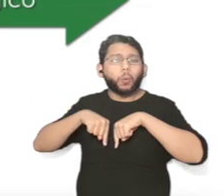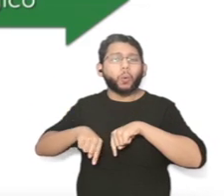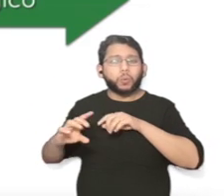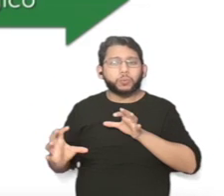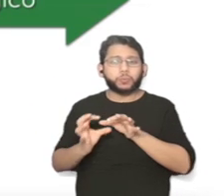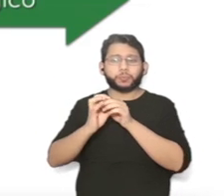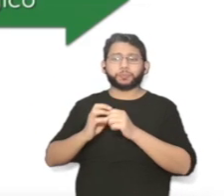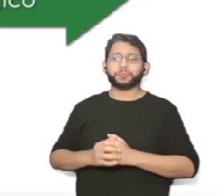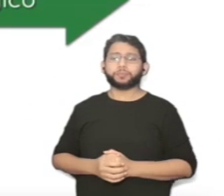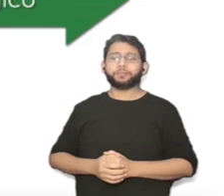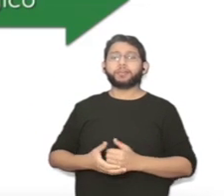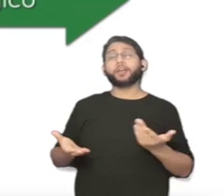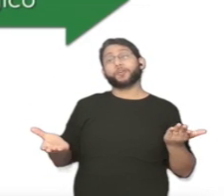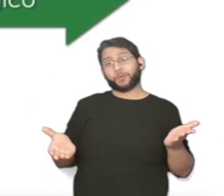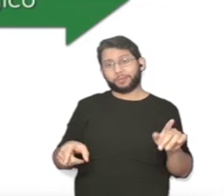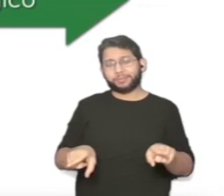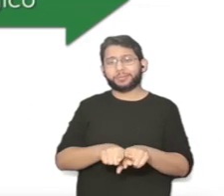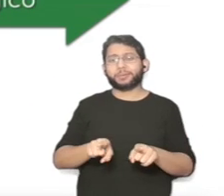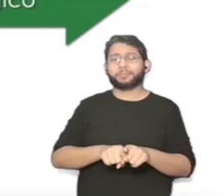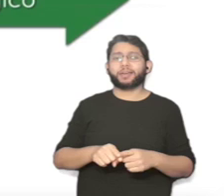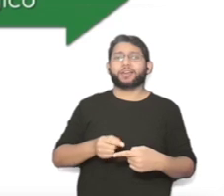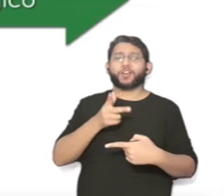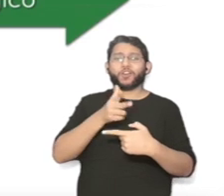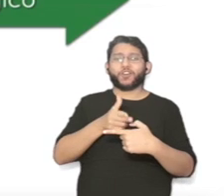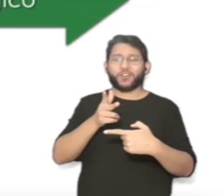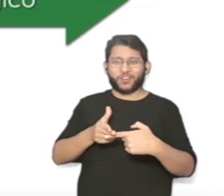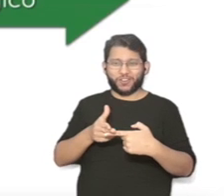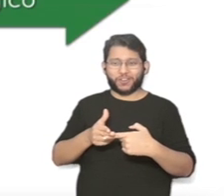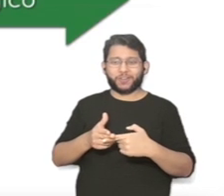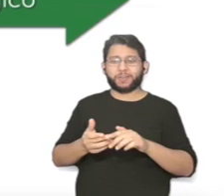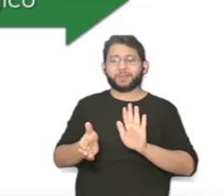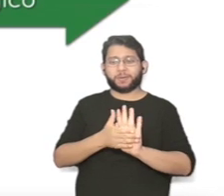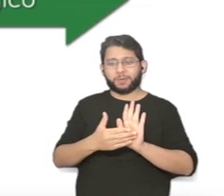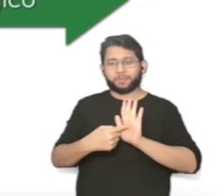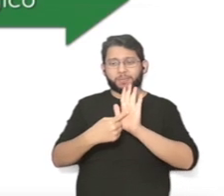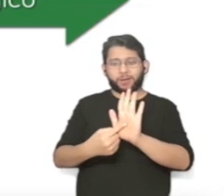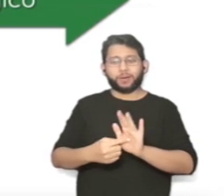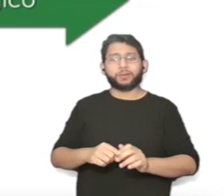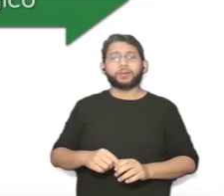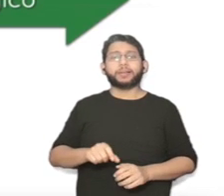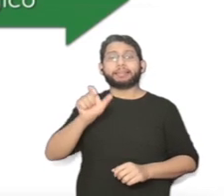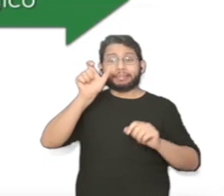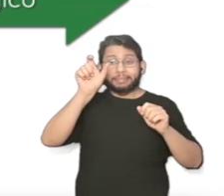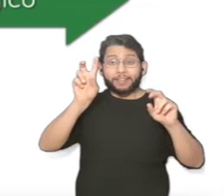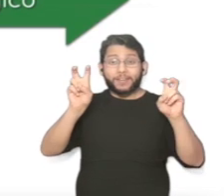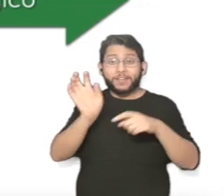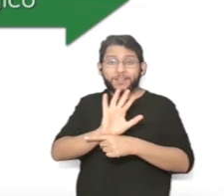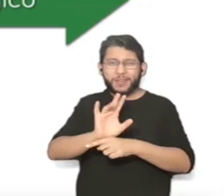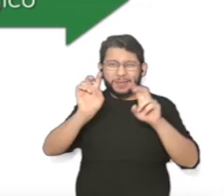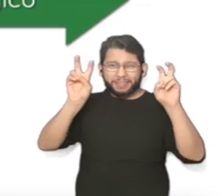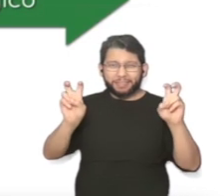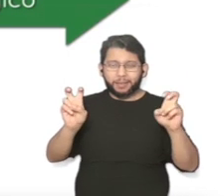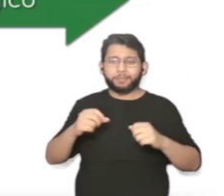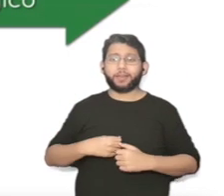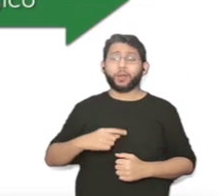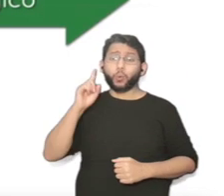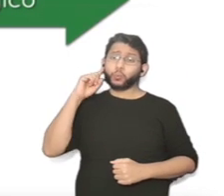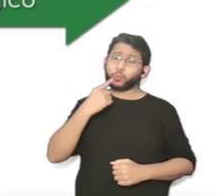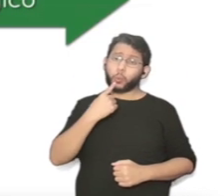nesse documentário Sou Surdo Não Sabia, que eu vou deixar também o link aqui para vocês, um card na descrição,